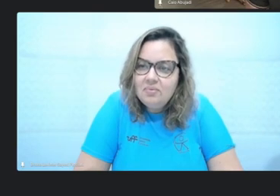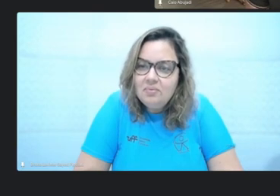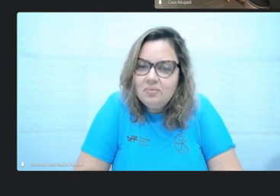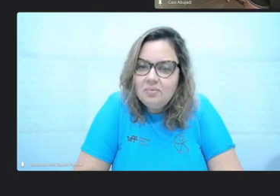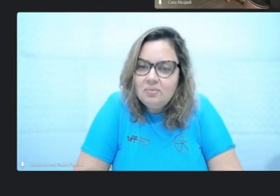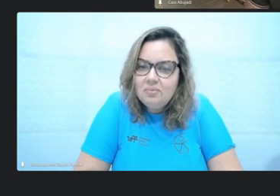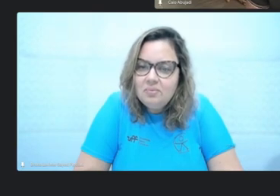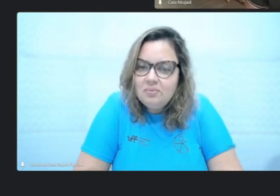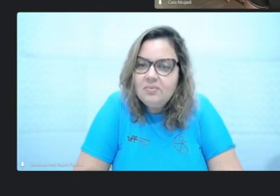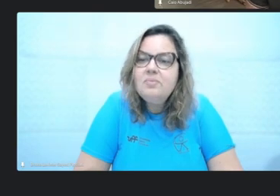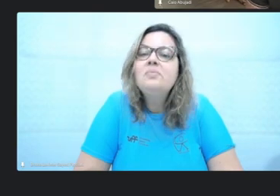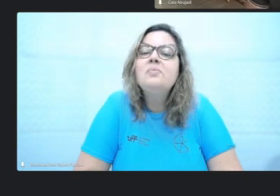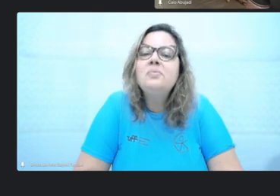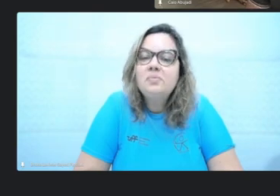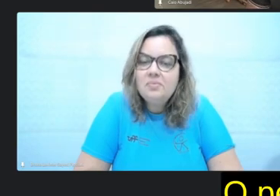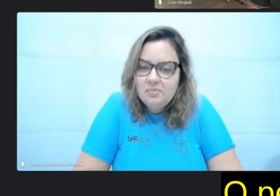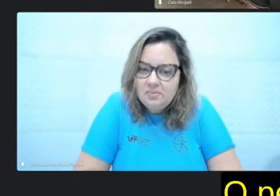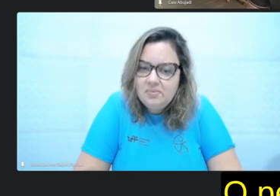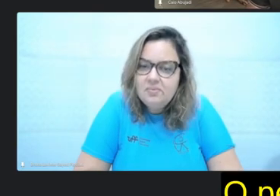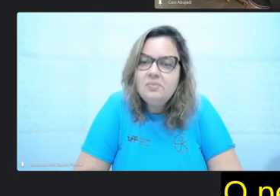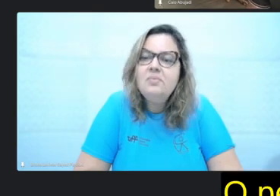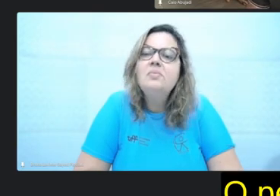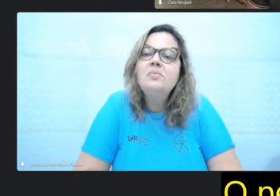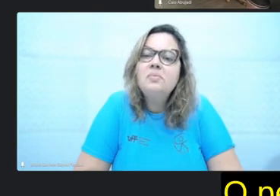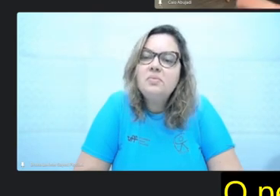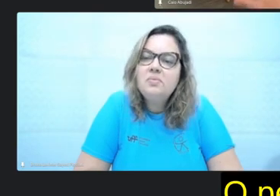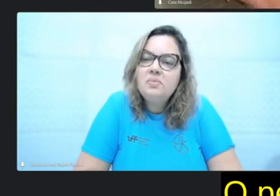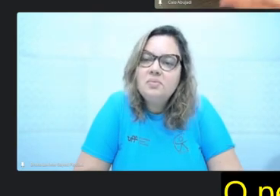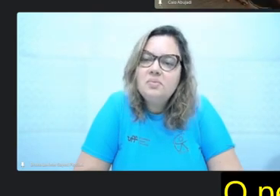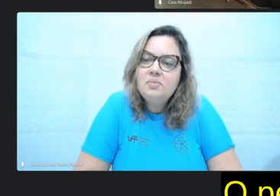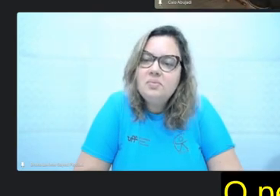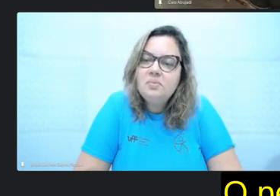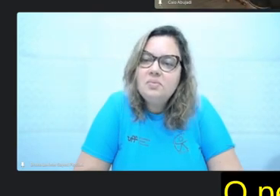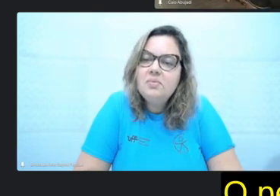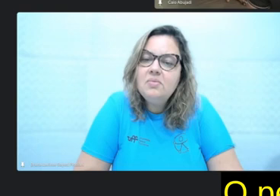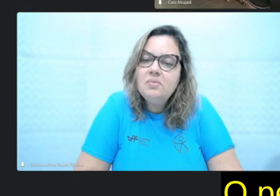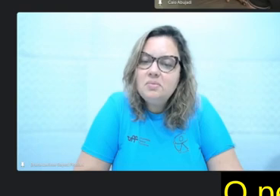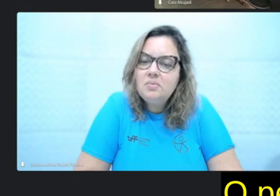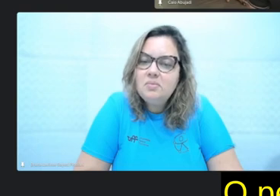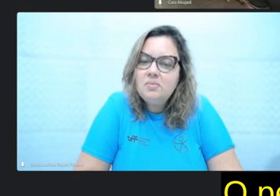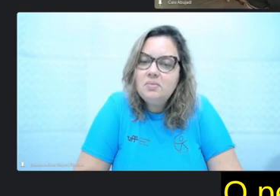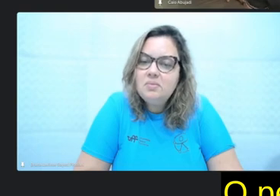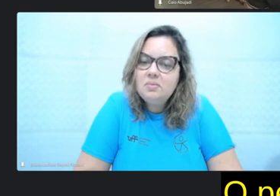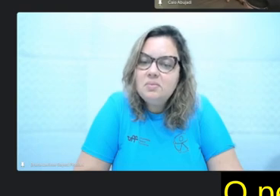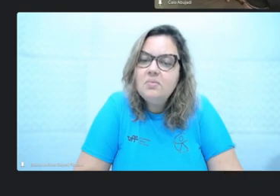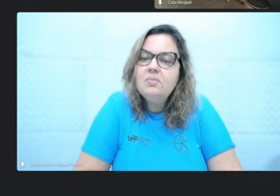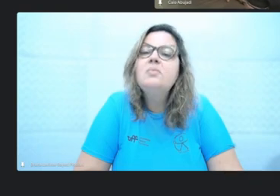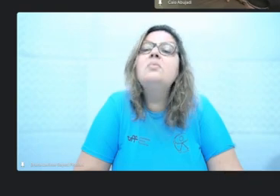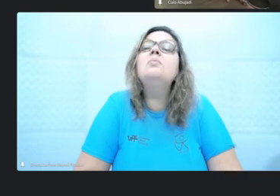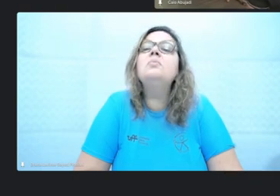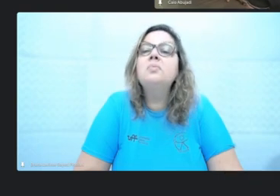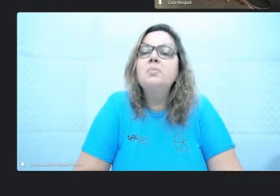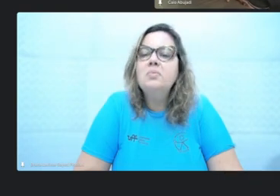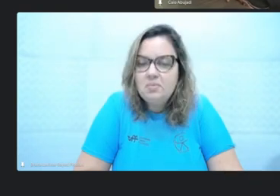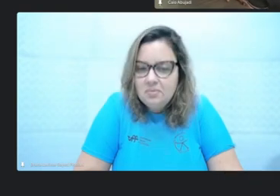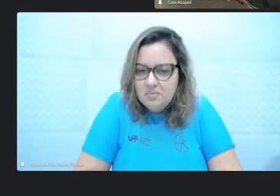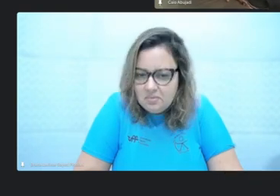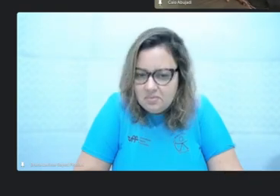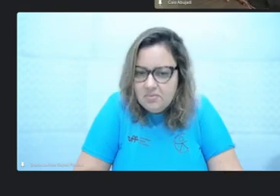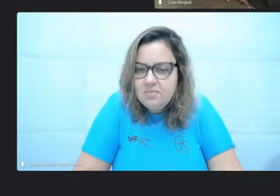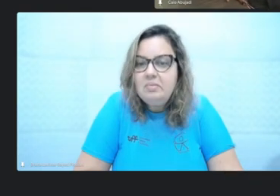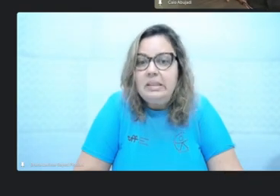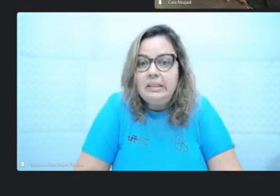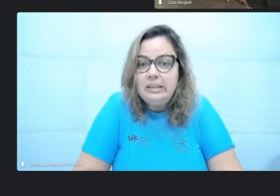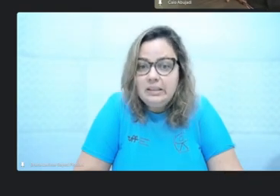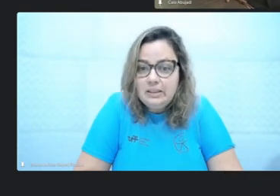da ciência mesmo, né? O pessoal que estuda, né? Então o pessoal do Emory, que estuda o diagnóstico precoce, que estuda o eye tracking, vai